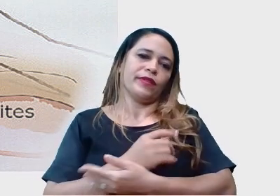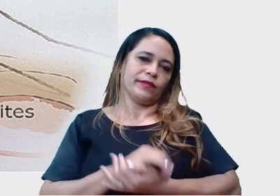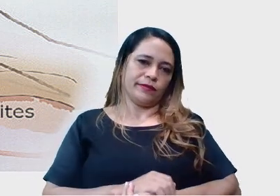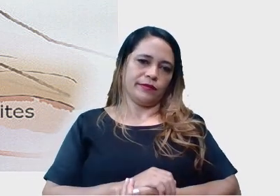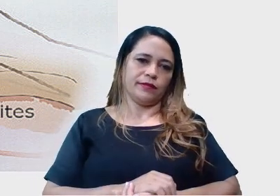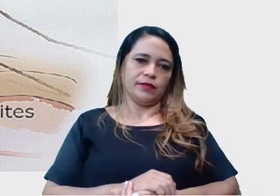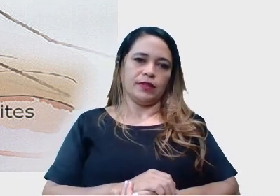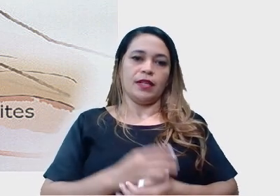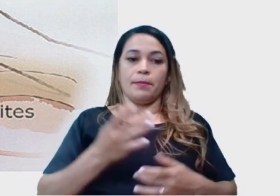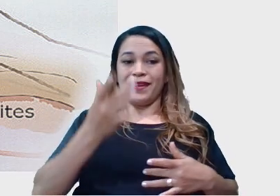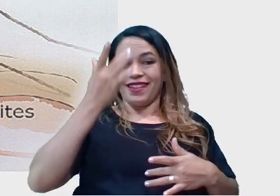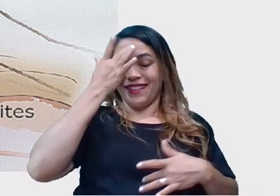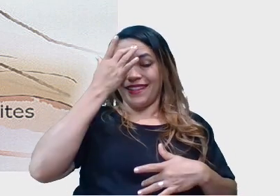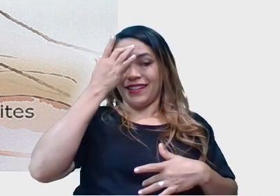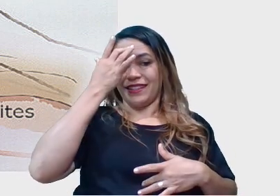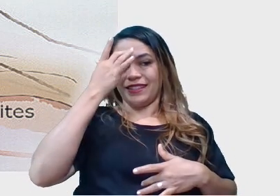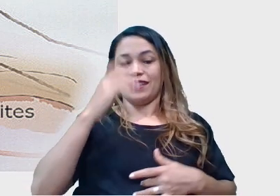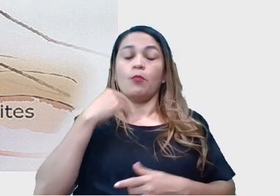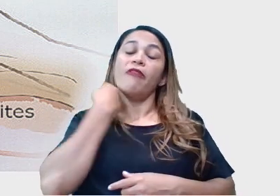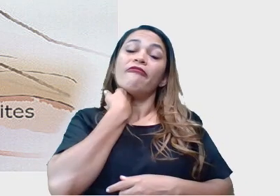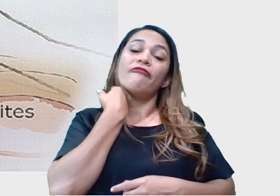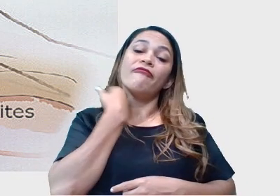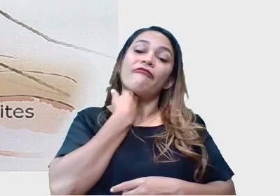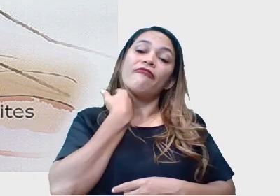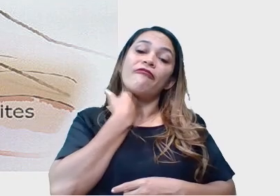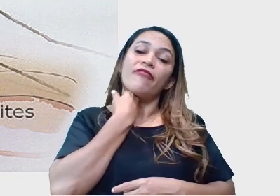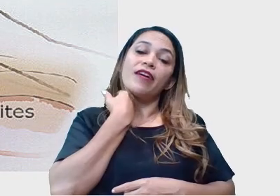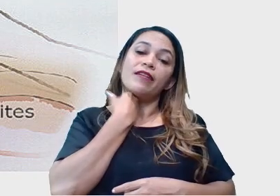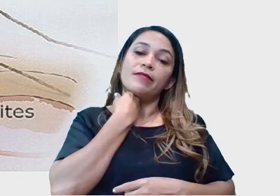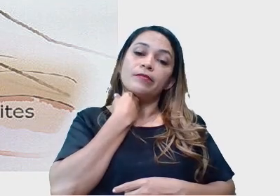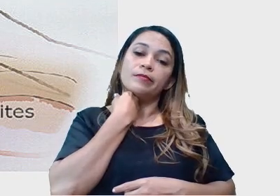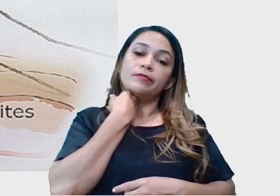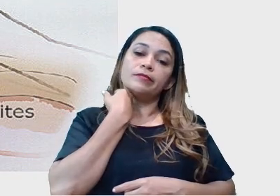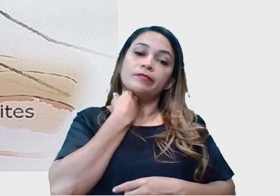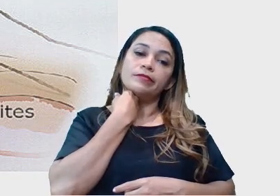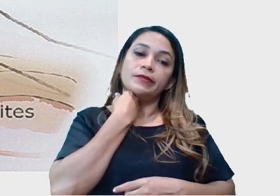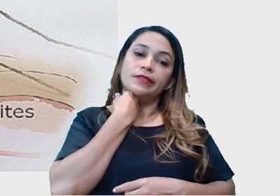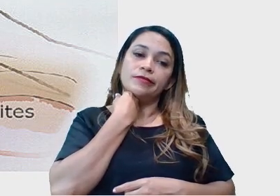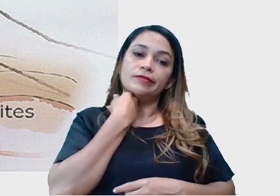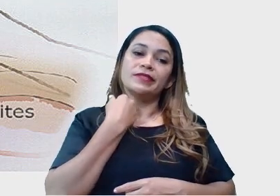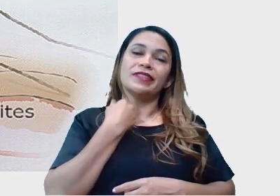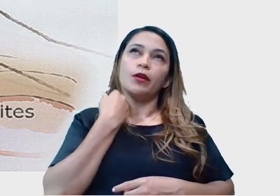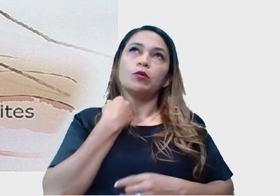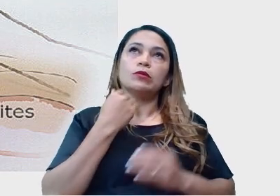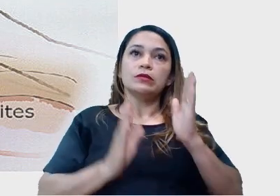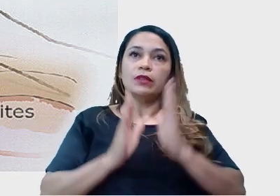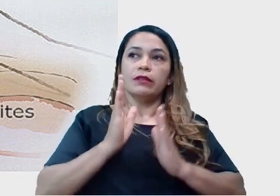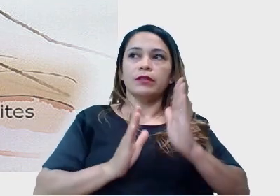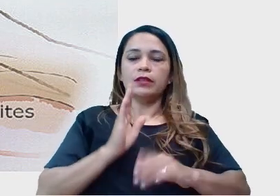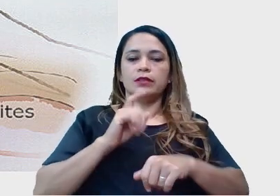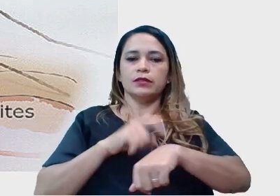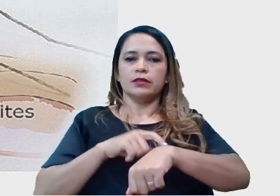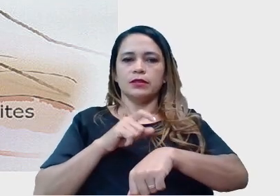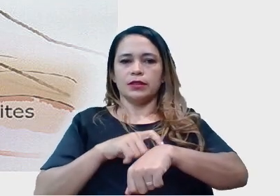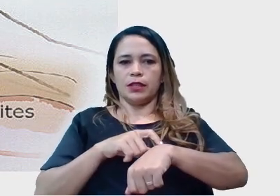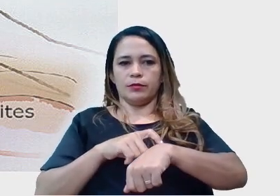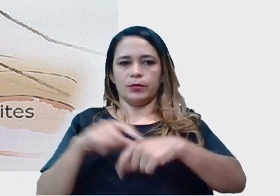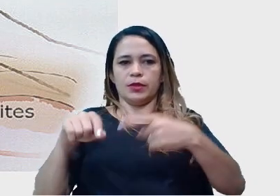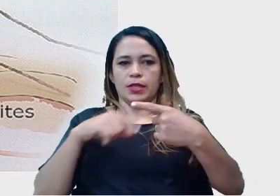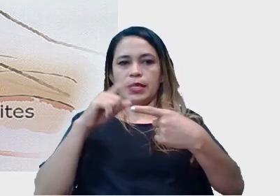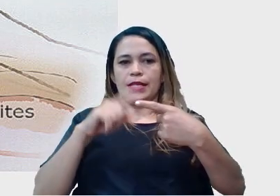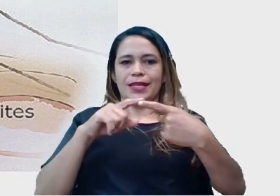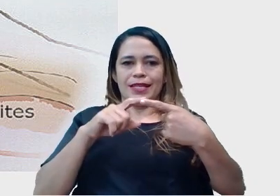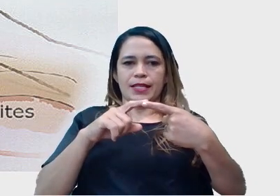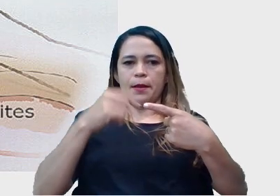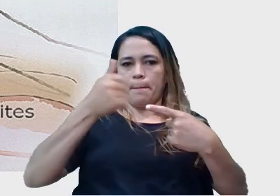malária causa como sintoma uma febre. E essa febre, ela vem em intervalos regulares de tempo. No caso, quando a